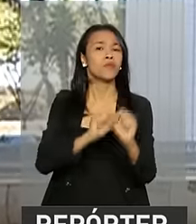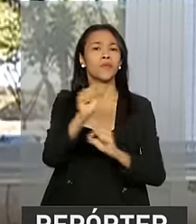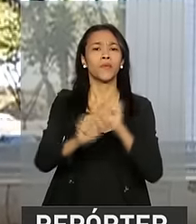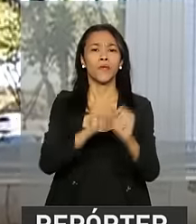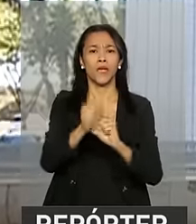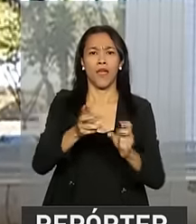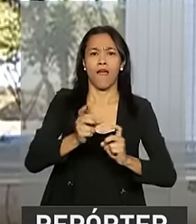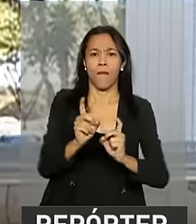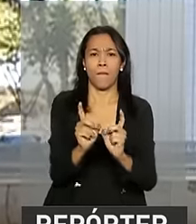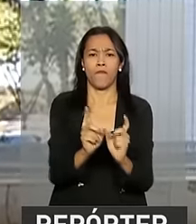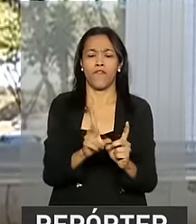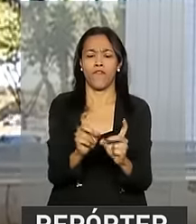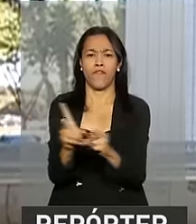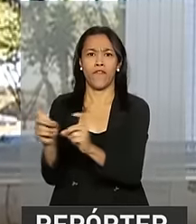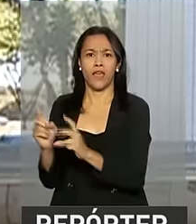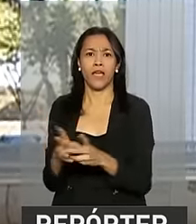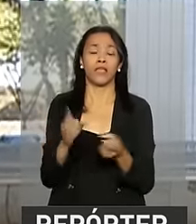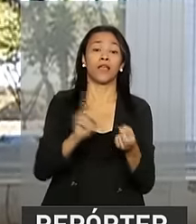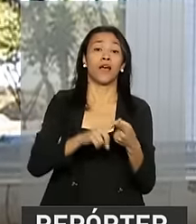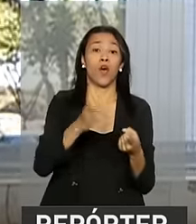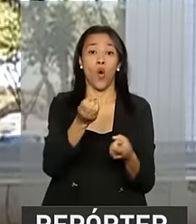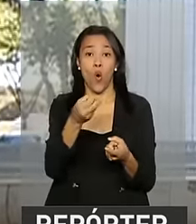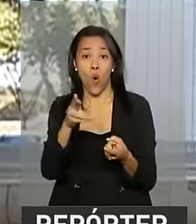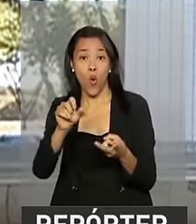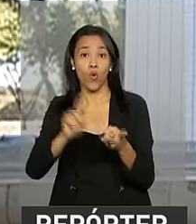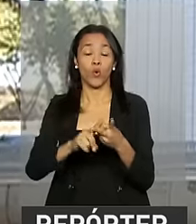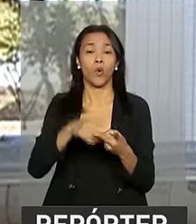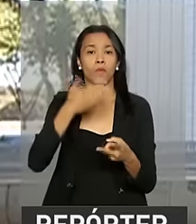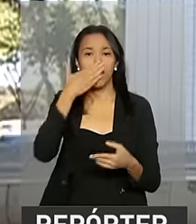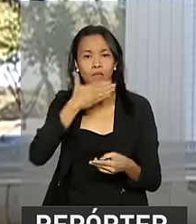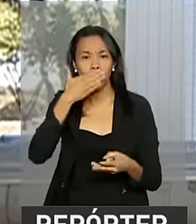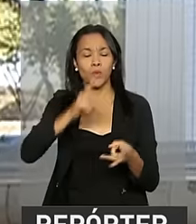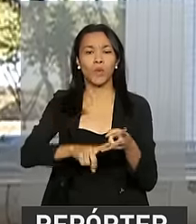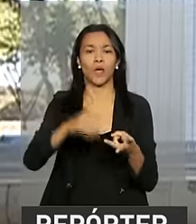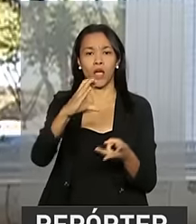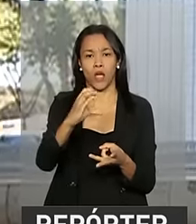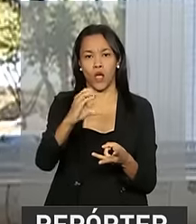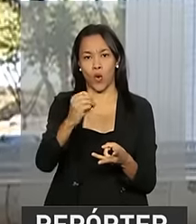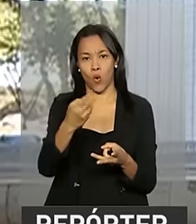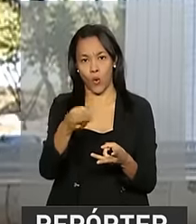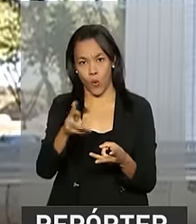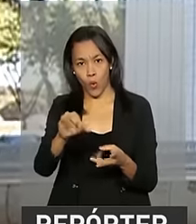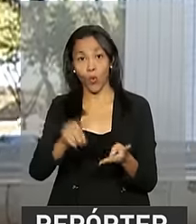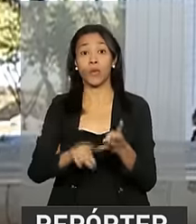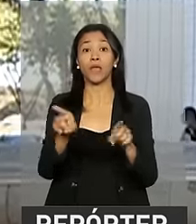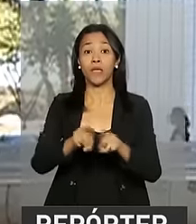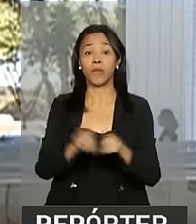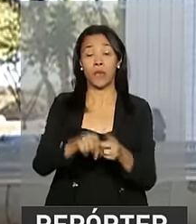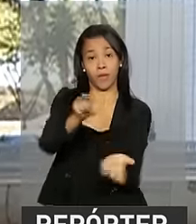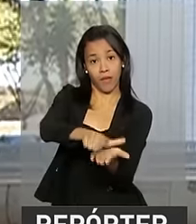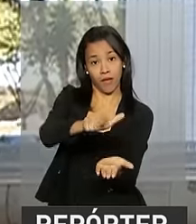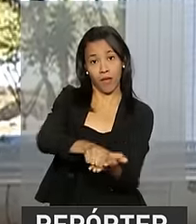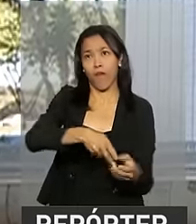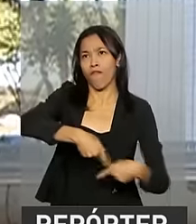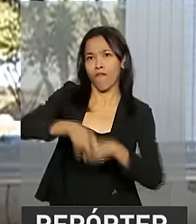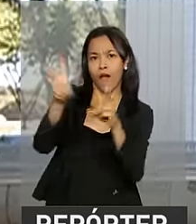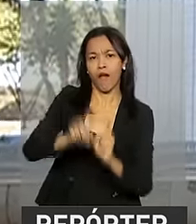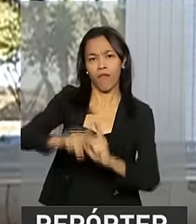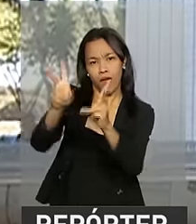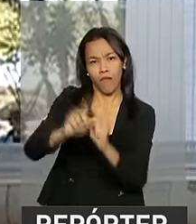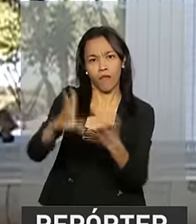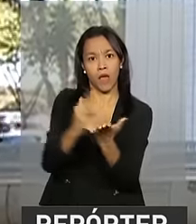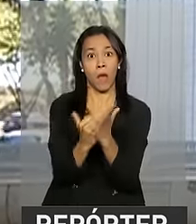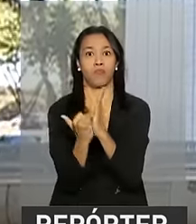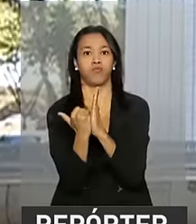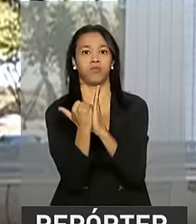das exportações de ouro, açúcar, couro, aço e celulose. No acumulado do ano, o saldo positivo da balança